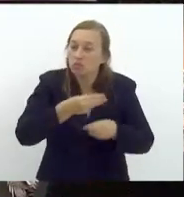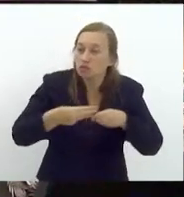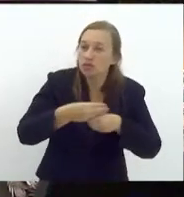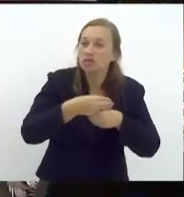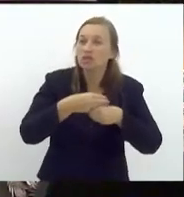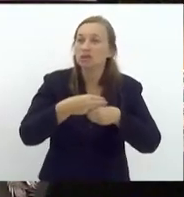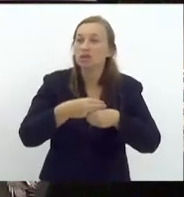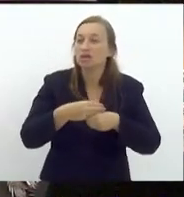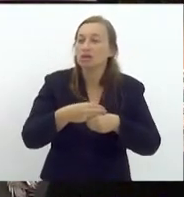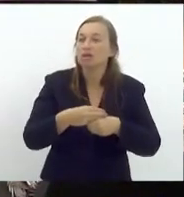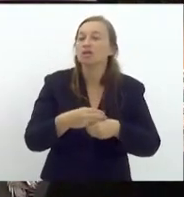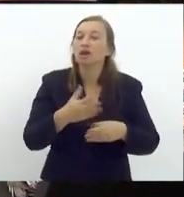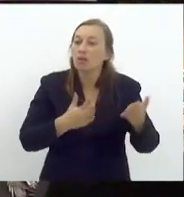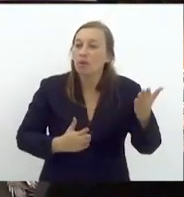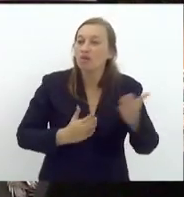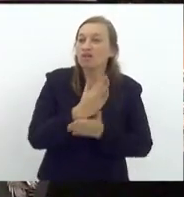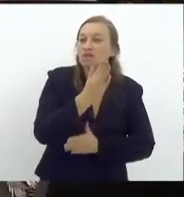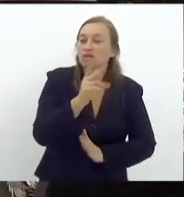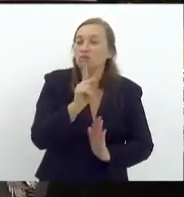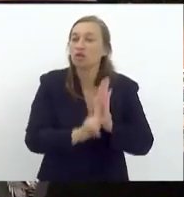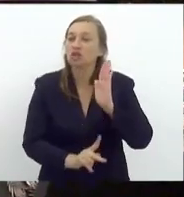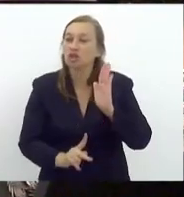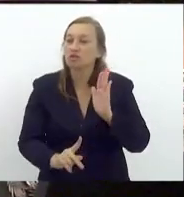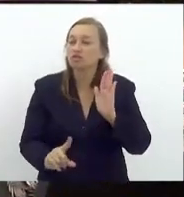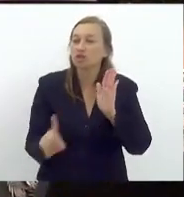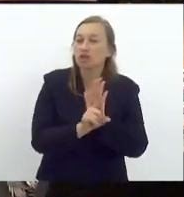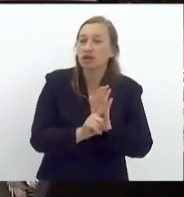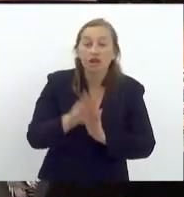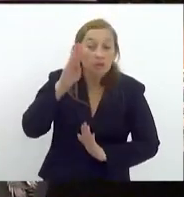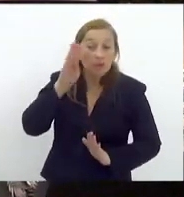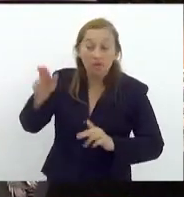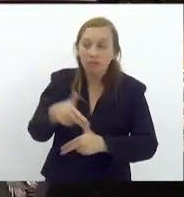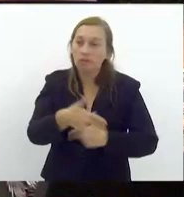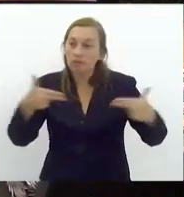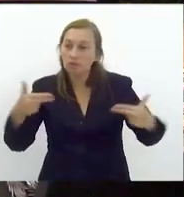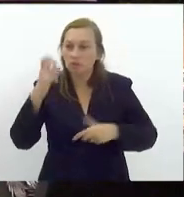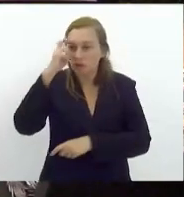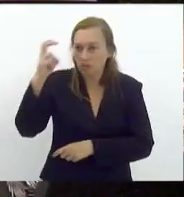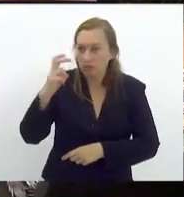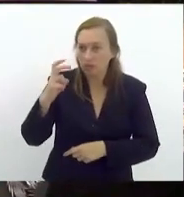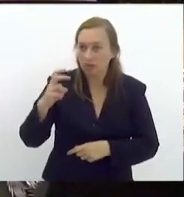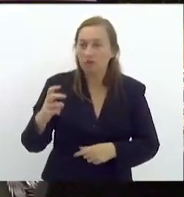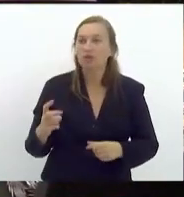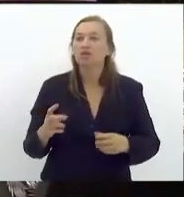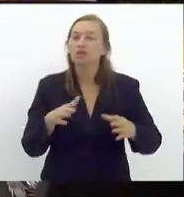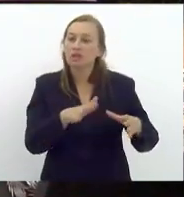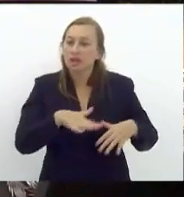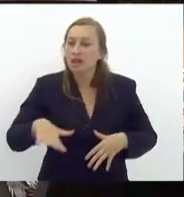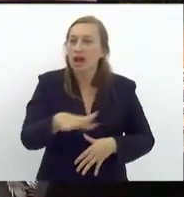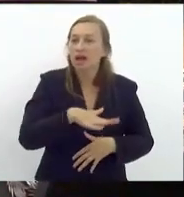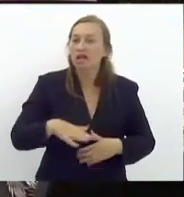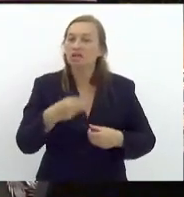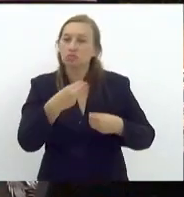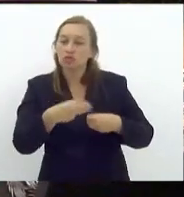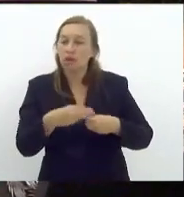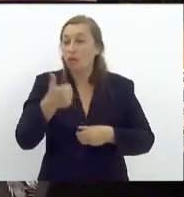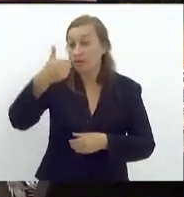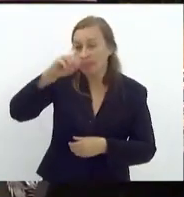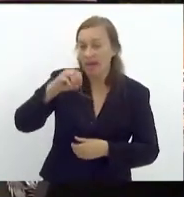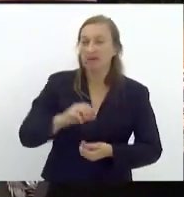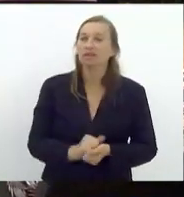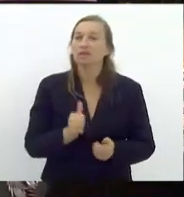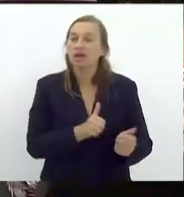promover a aprovação de projetos de lei específicos para cultura hip hop em âmbitos municipais 10